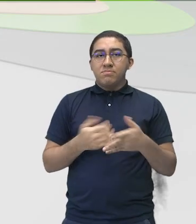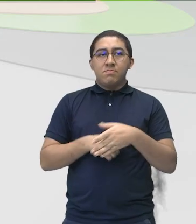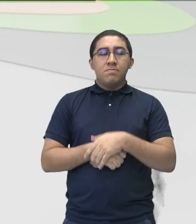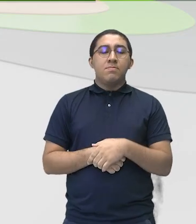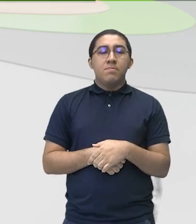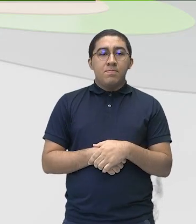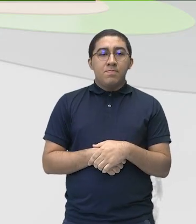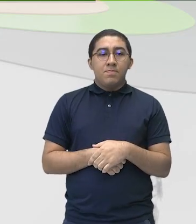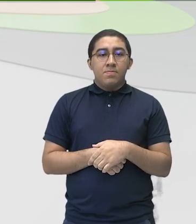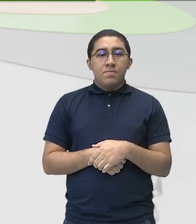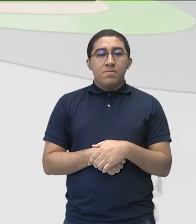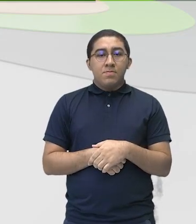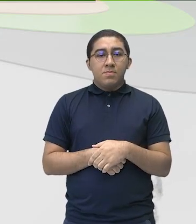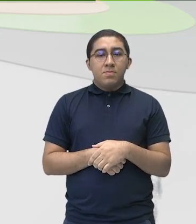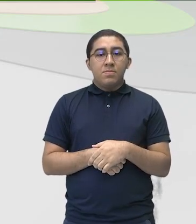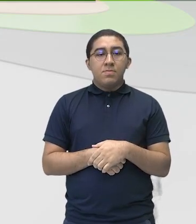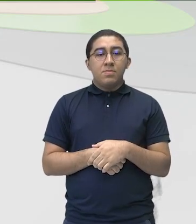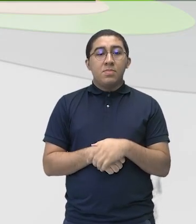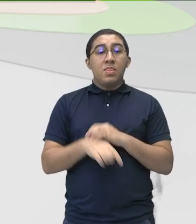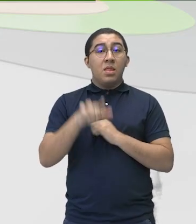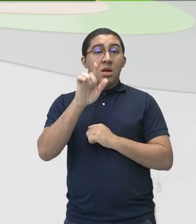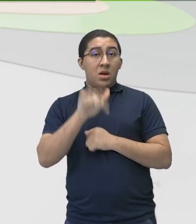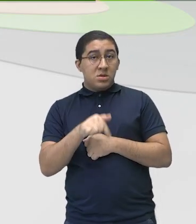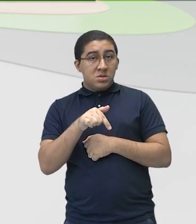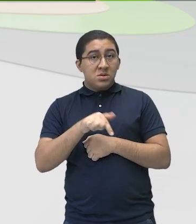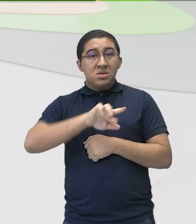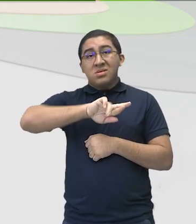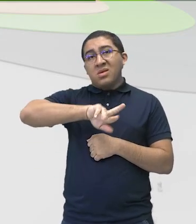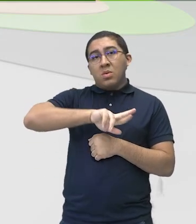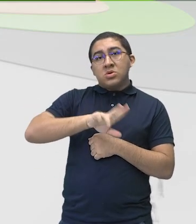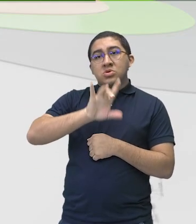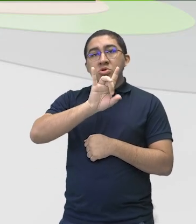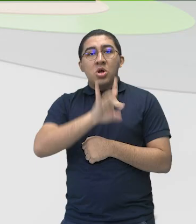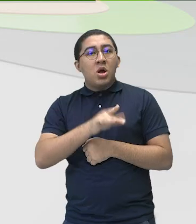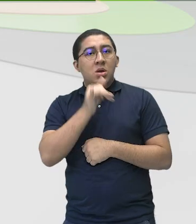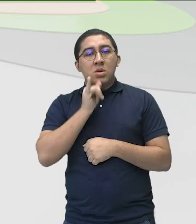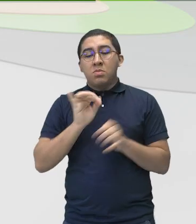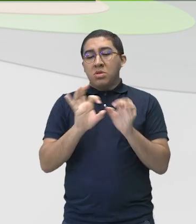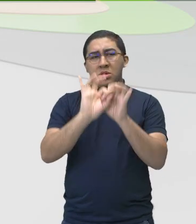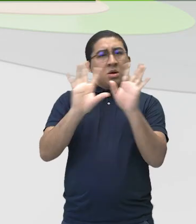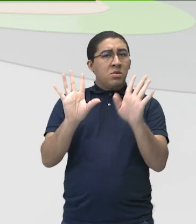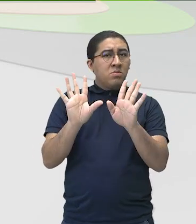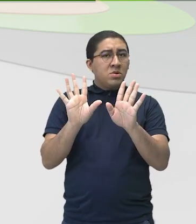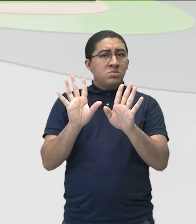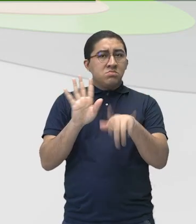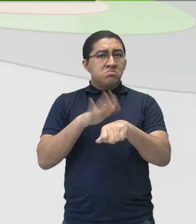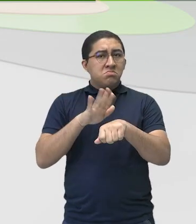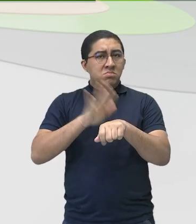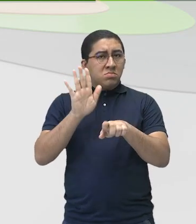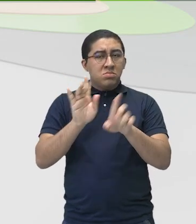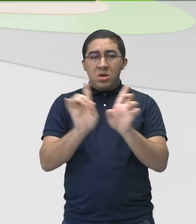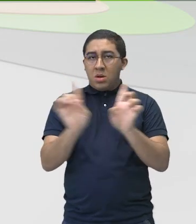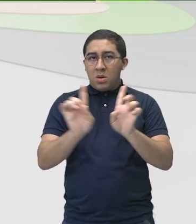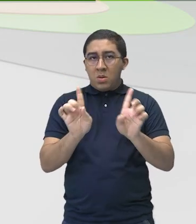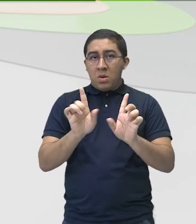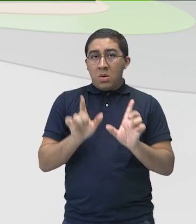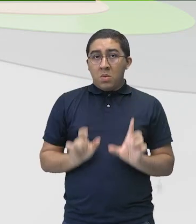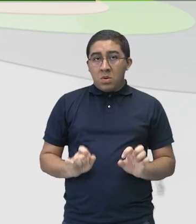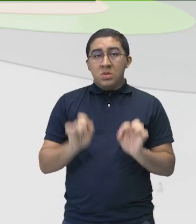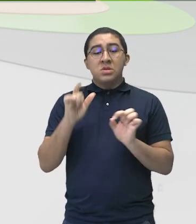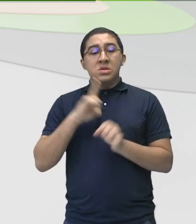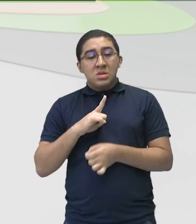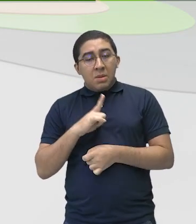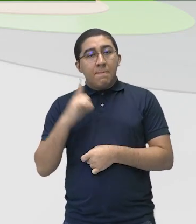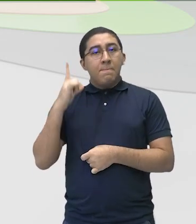células? Pois, esse processo ele não ocorre de modo aleatório, muito pelo contrário, ele é